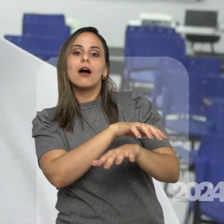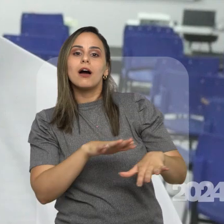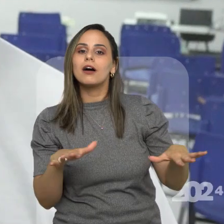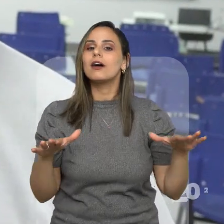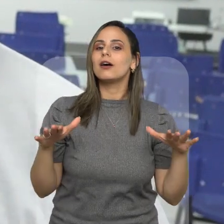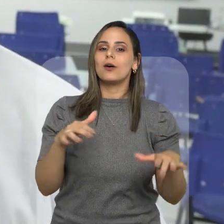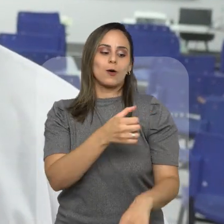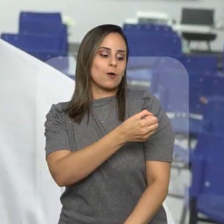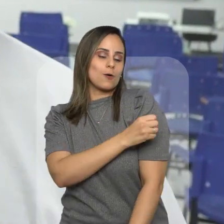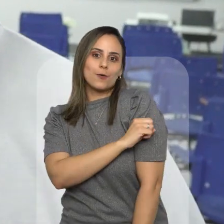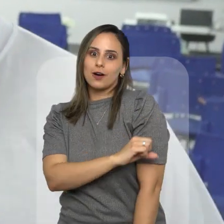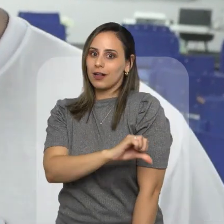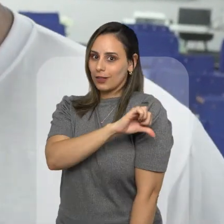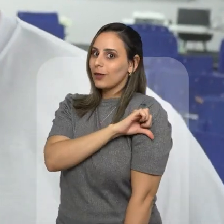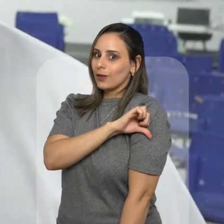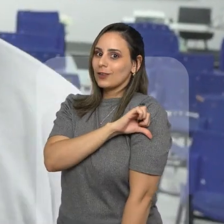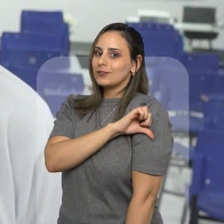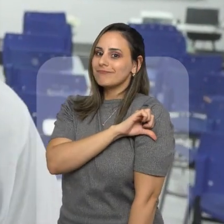são do oitavo e nono ano